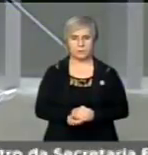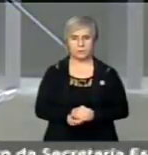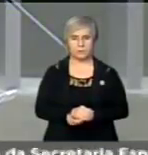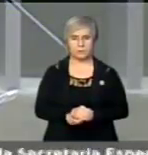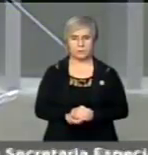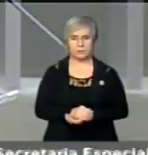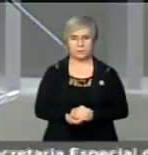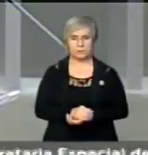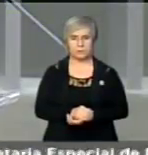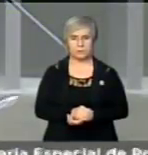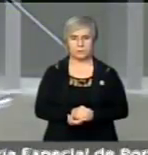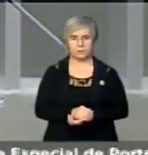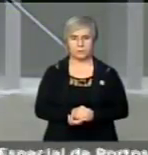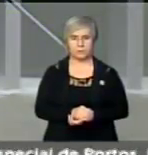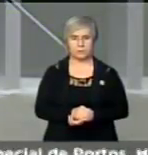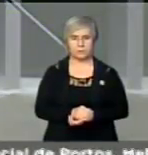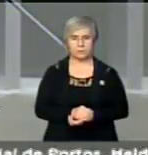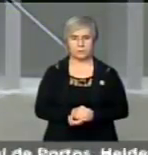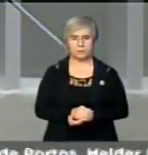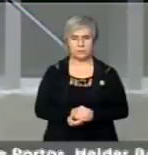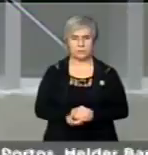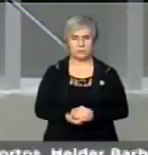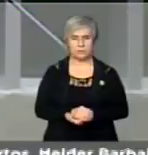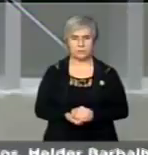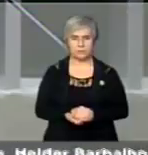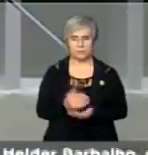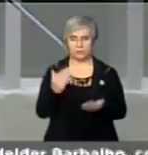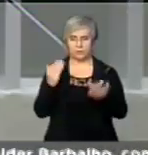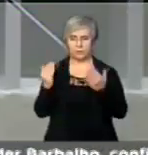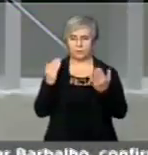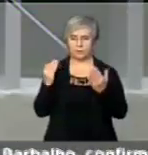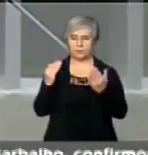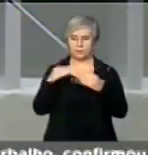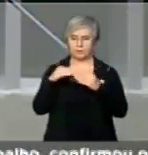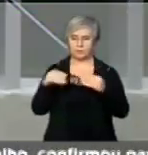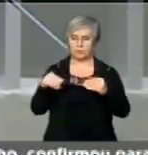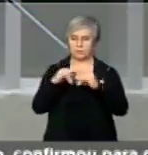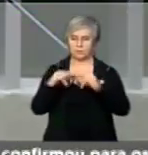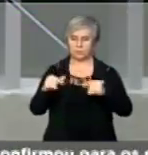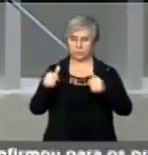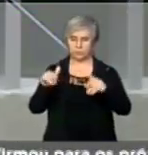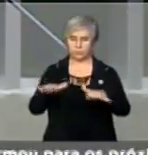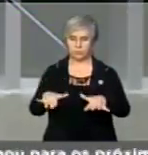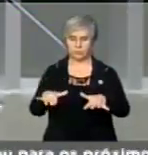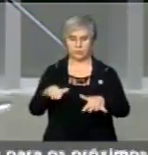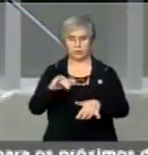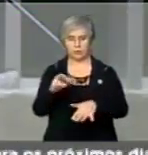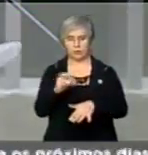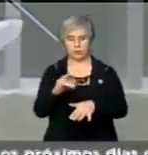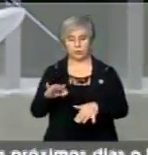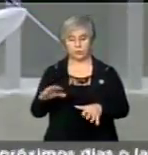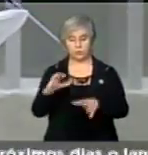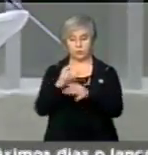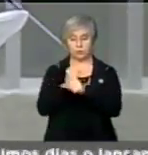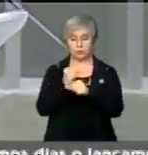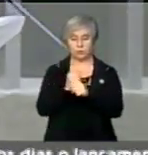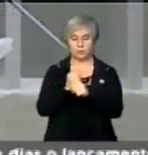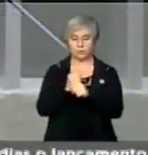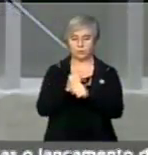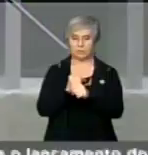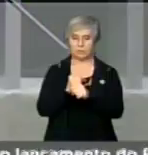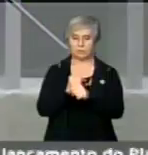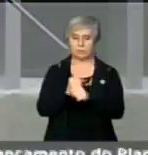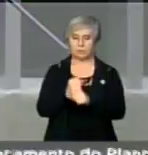Cadê o controle aqui? Em relação à reforma agrária, nos juros e amortização da dívida pública está se